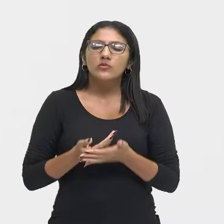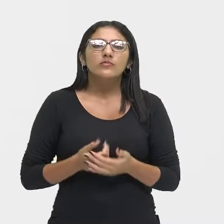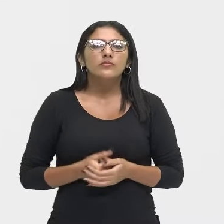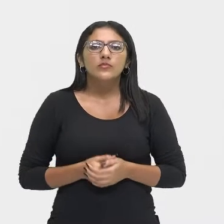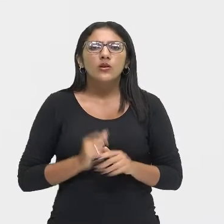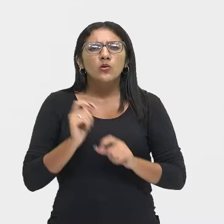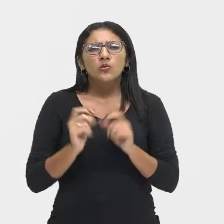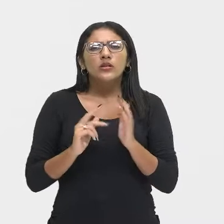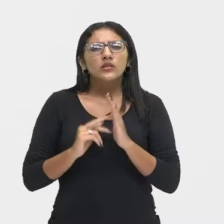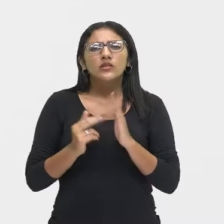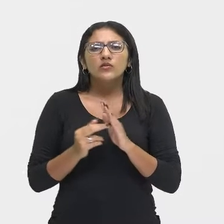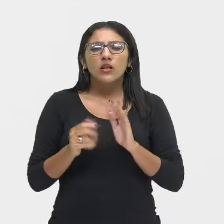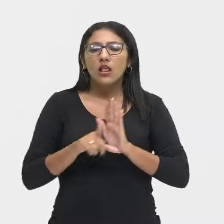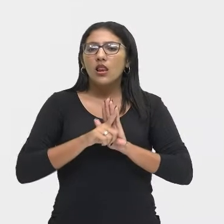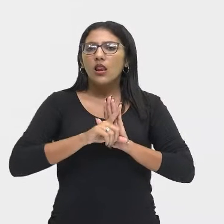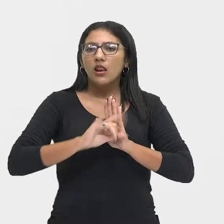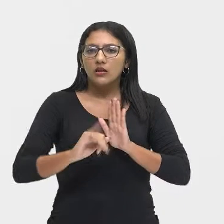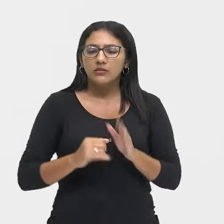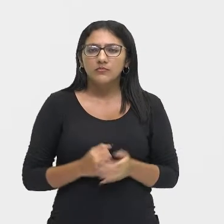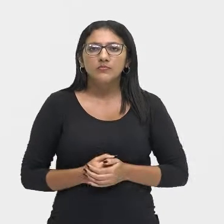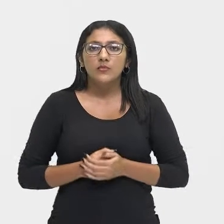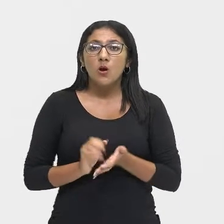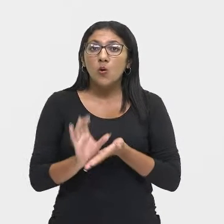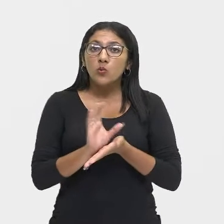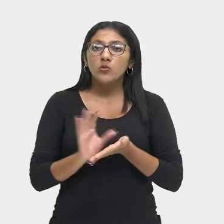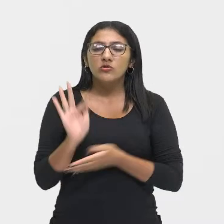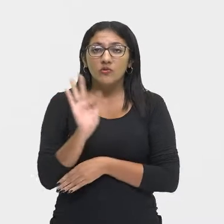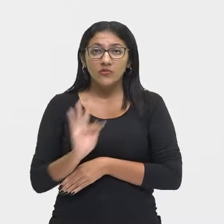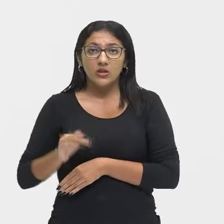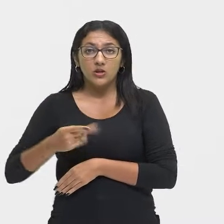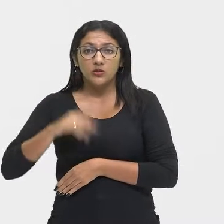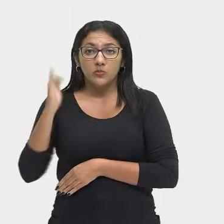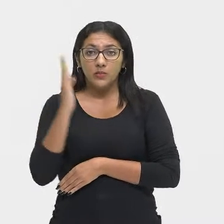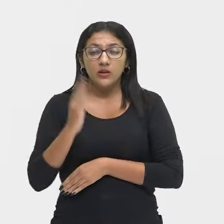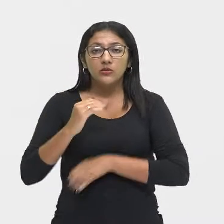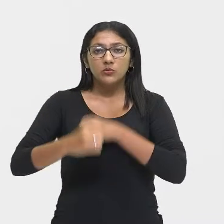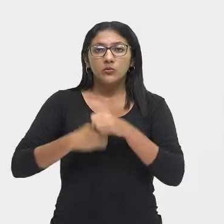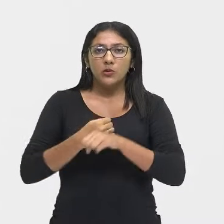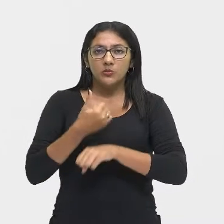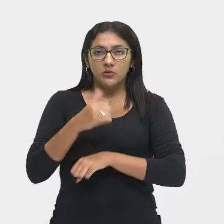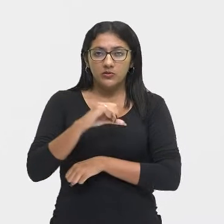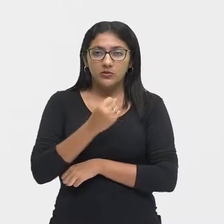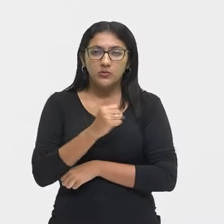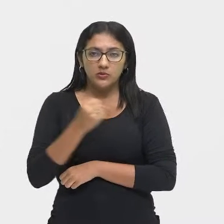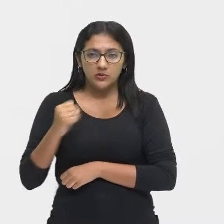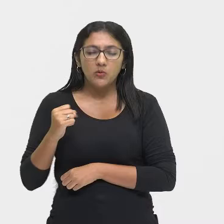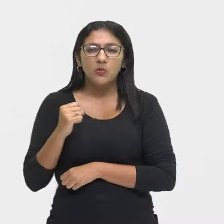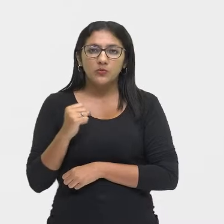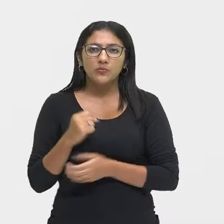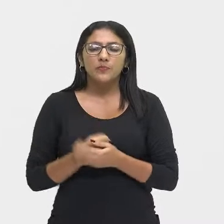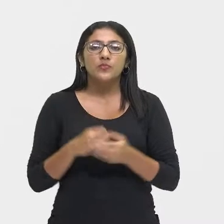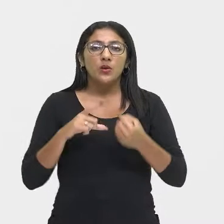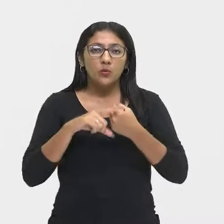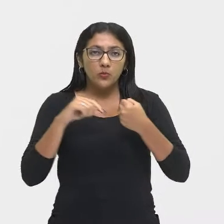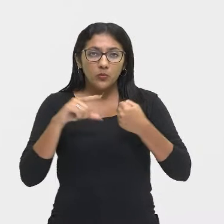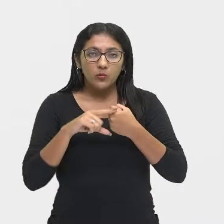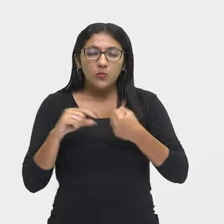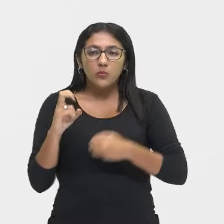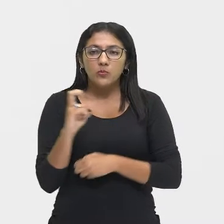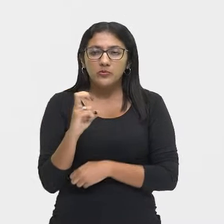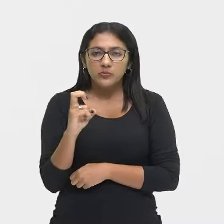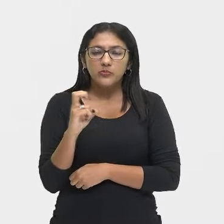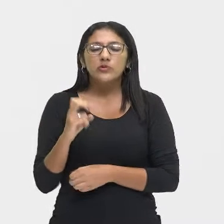diz a lei sobre isto? A Constituição Federal do Brasil de 1988, em seu artigo